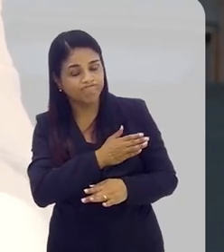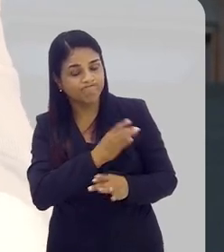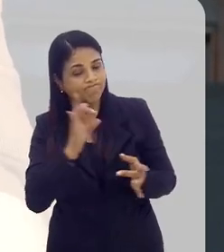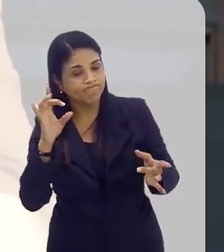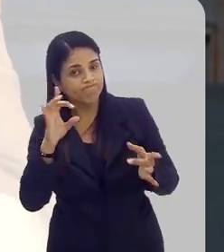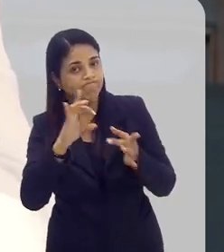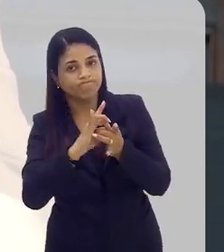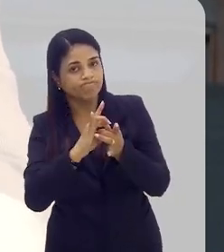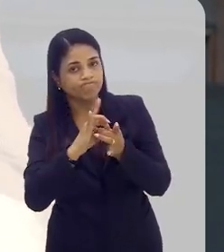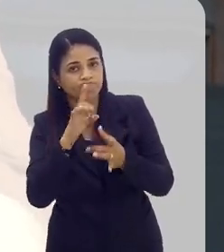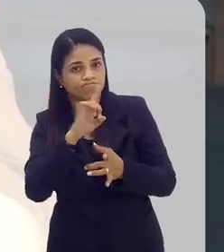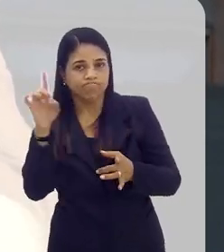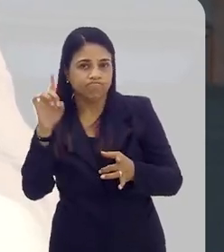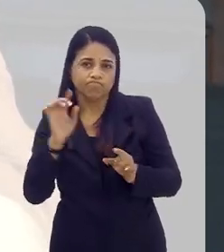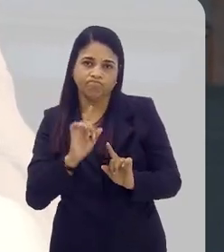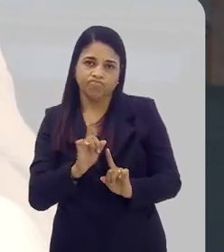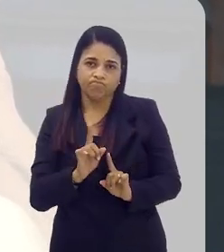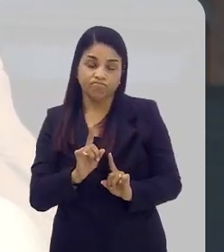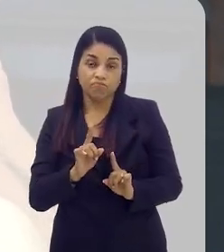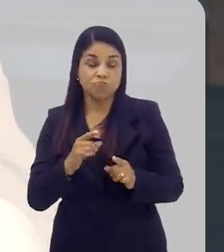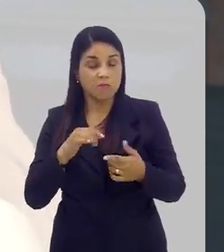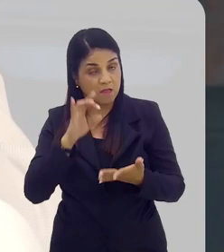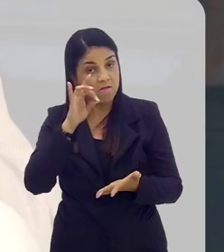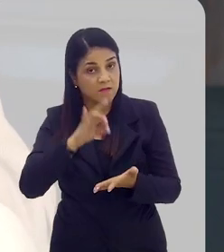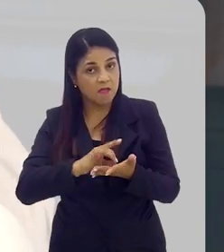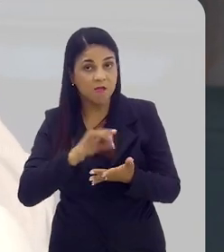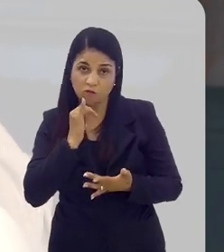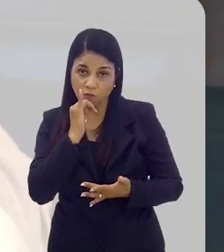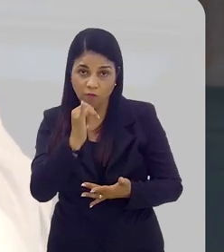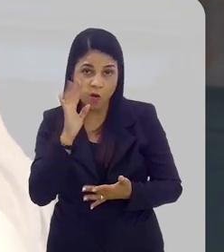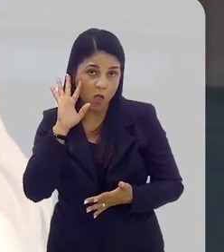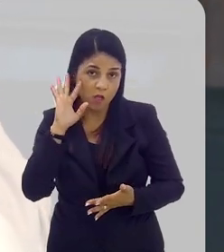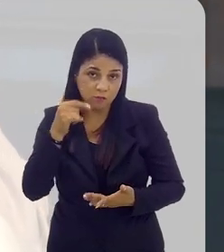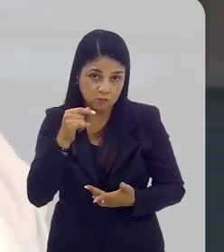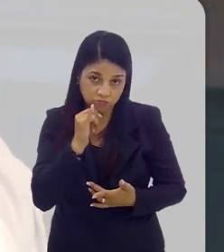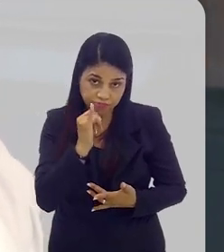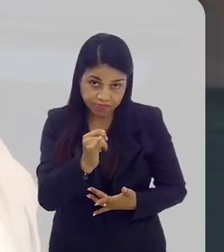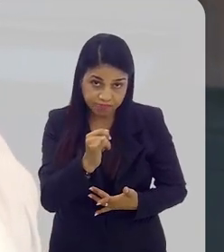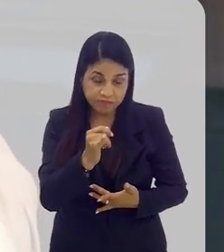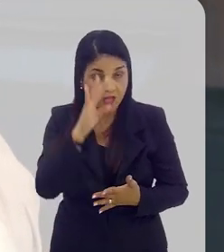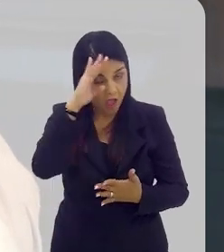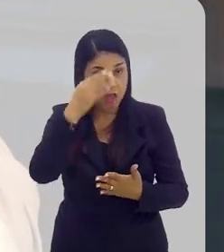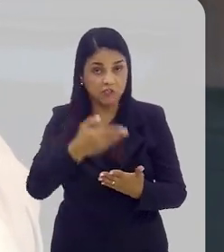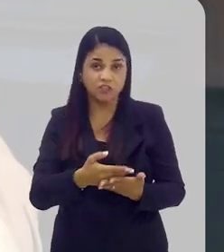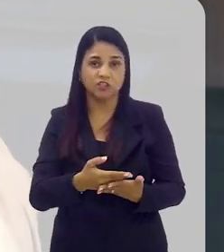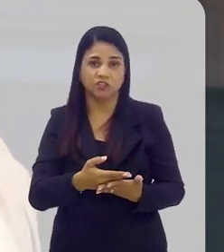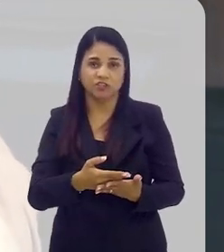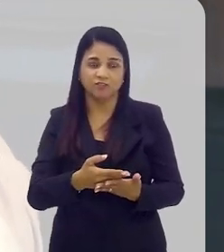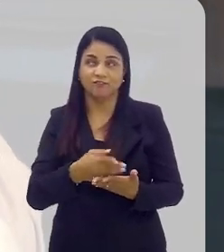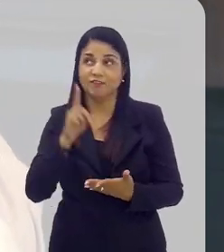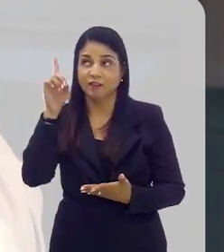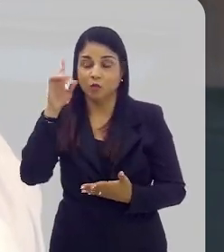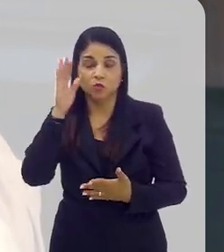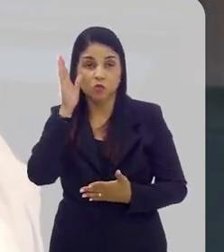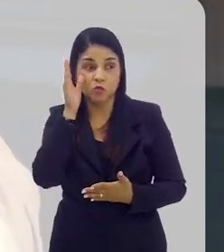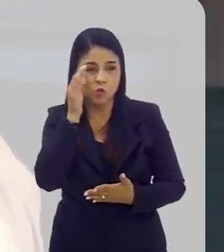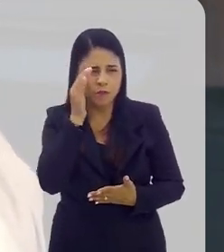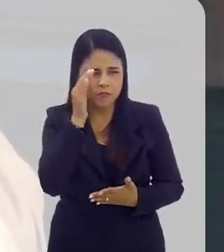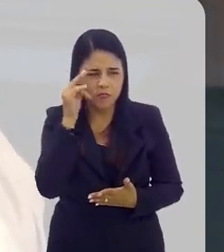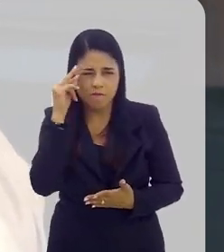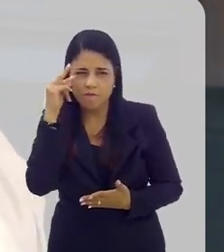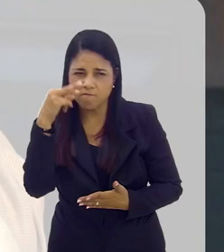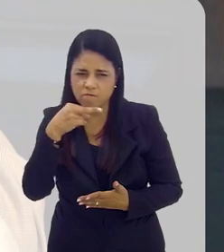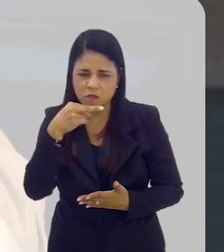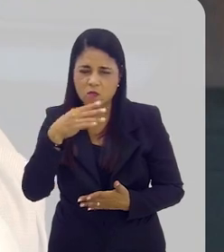o seu coração não esteja em Deus. É fácil a gente falar e dar solução para o seu problema, mas a realidade é essa.